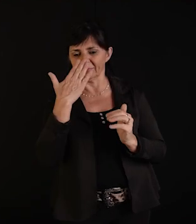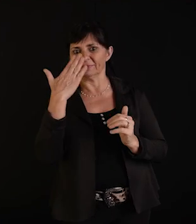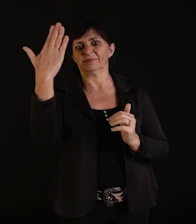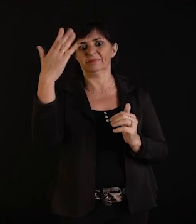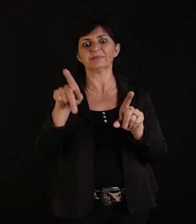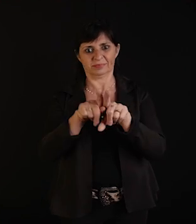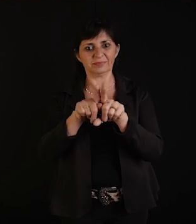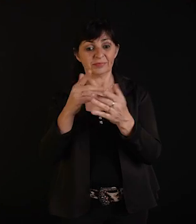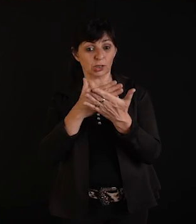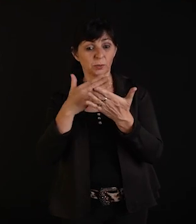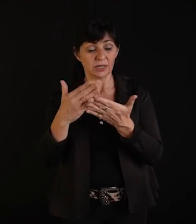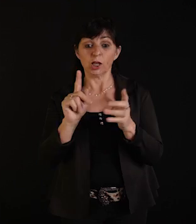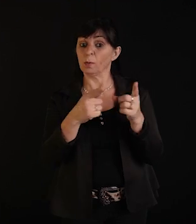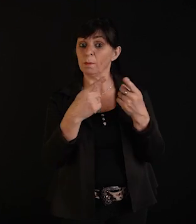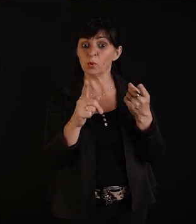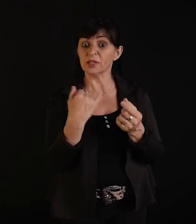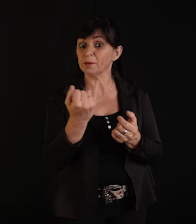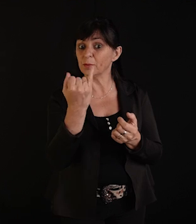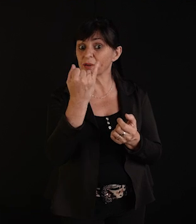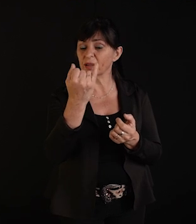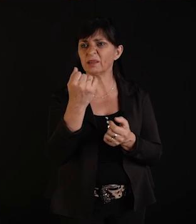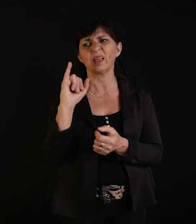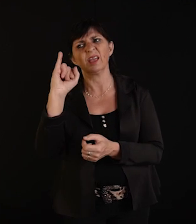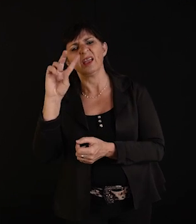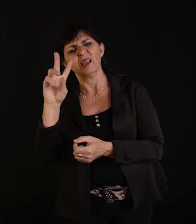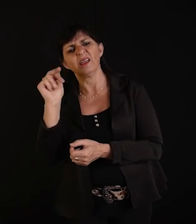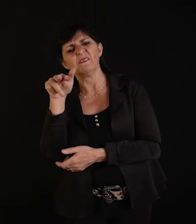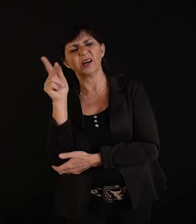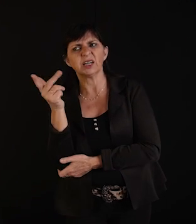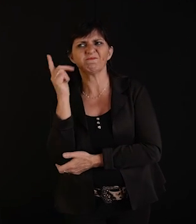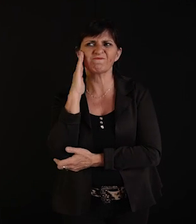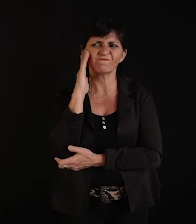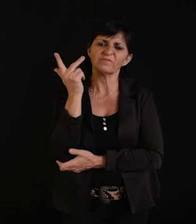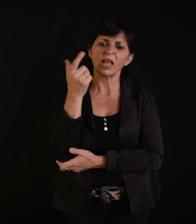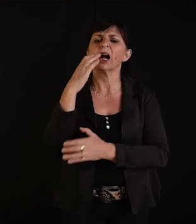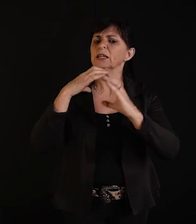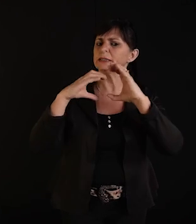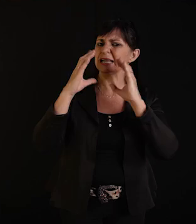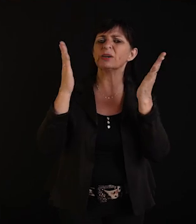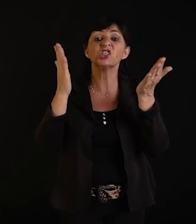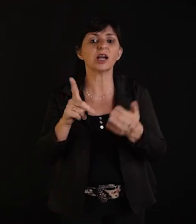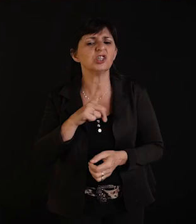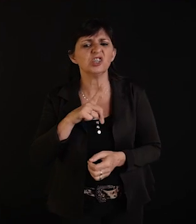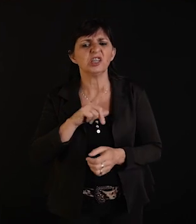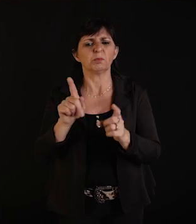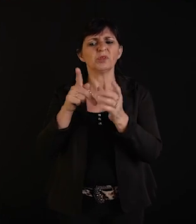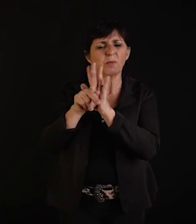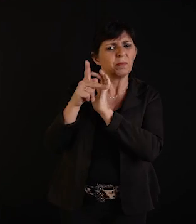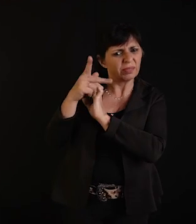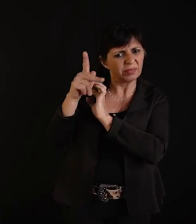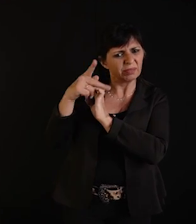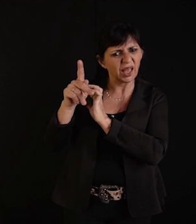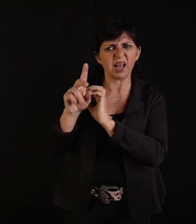35 anos, era a única música inédita. Aí o Ivan já tinha as músicas dele, já tinha o Vento, enfim, tinha tantas